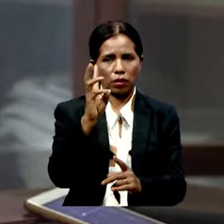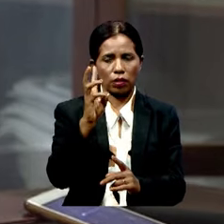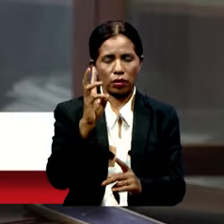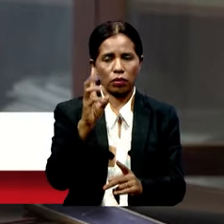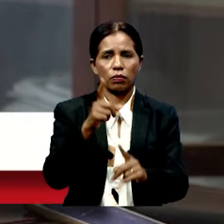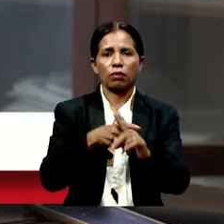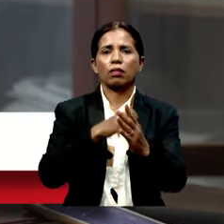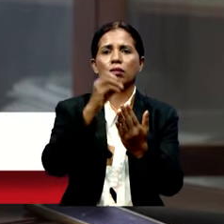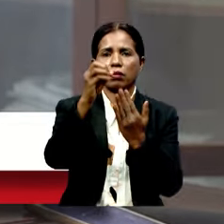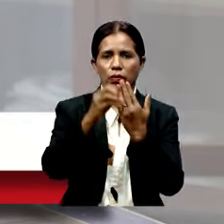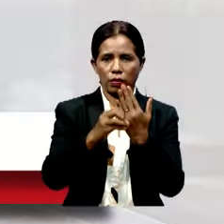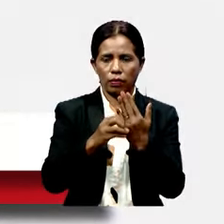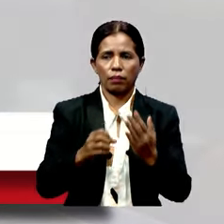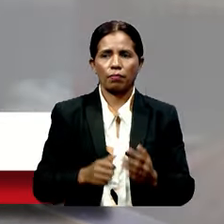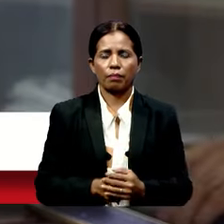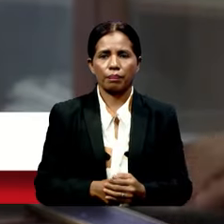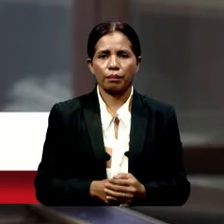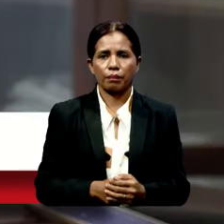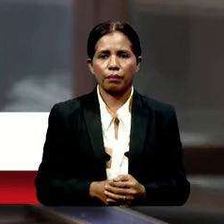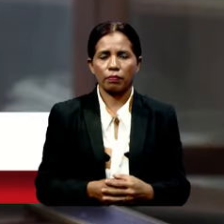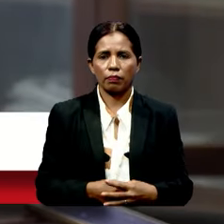outubro, maka